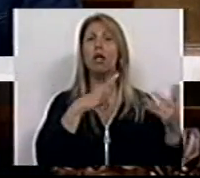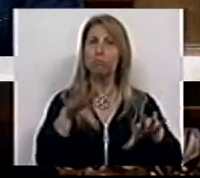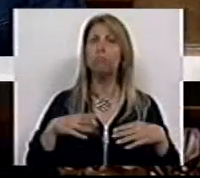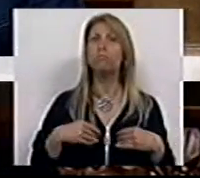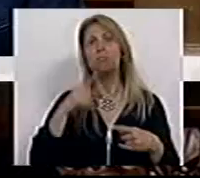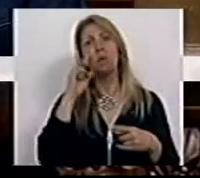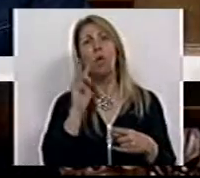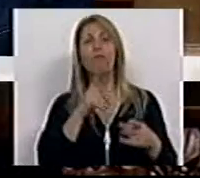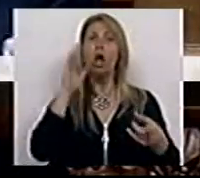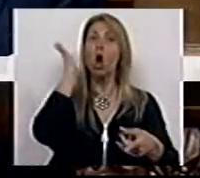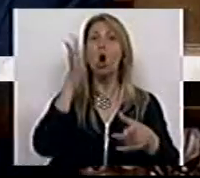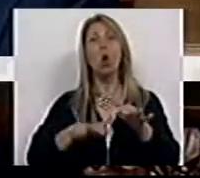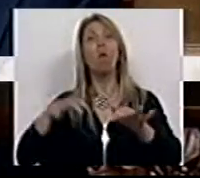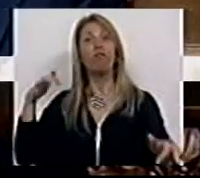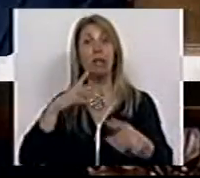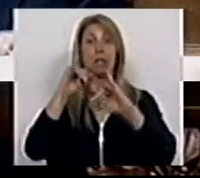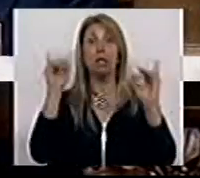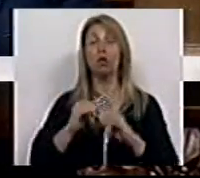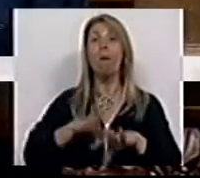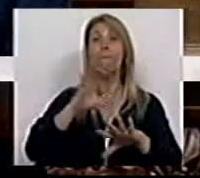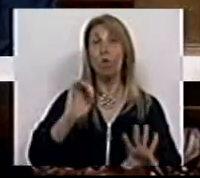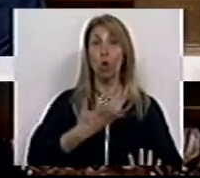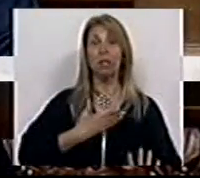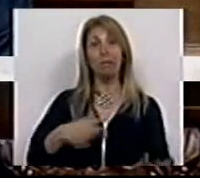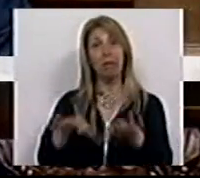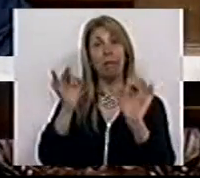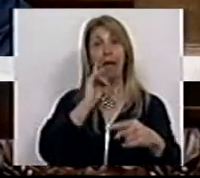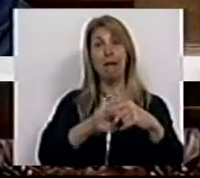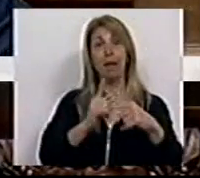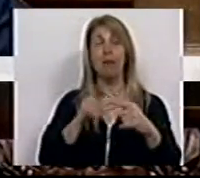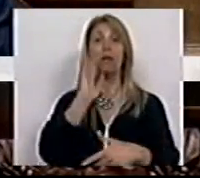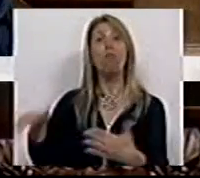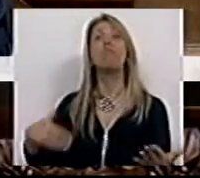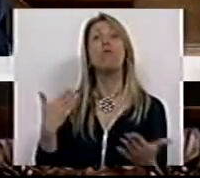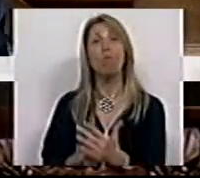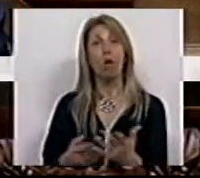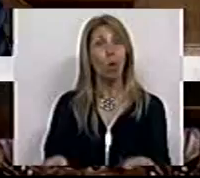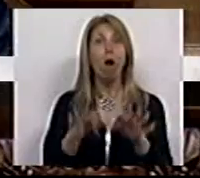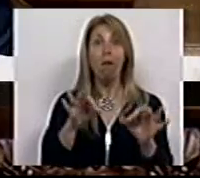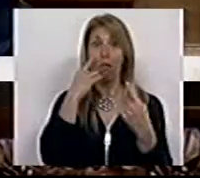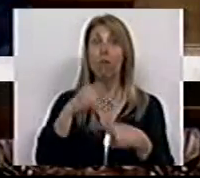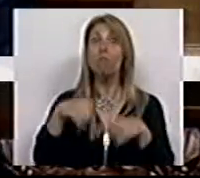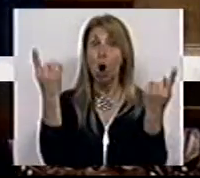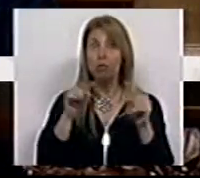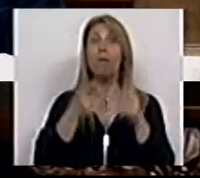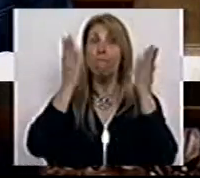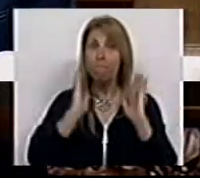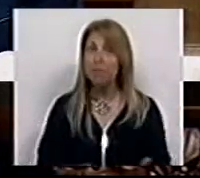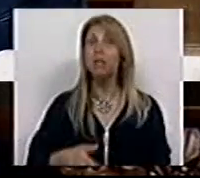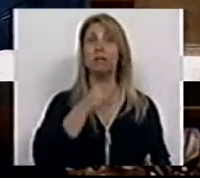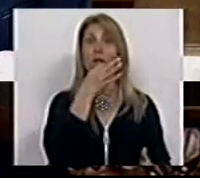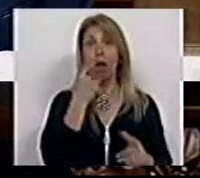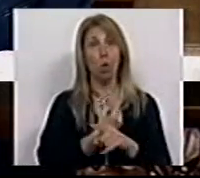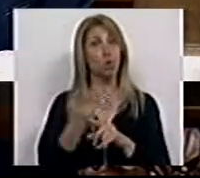da dívida, como propõe o Syriza, e não é o único que começa a dar sinais tímidos de que é preciso mesmo falar do